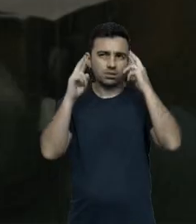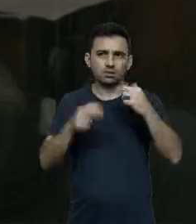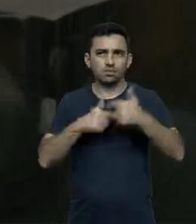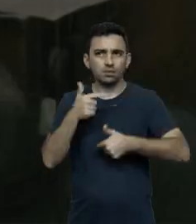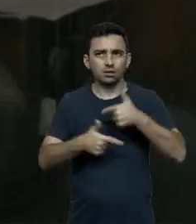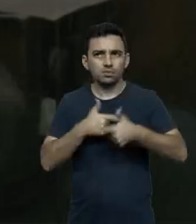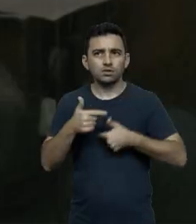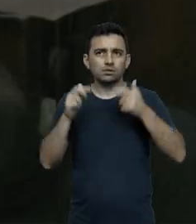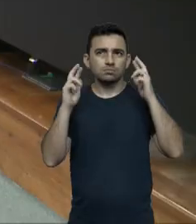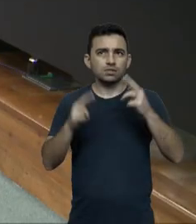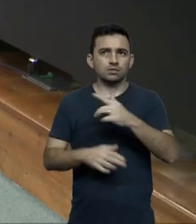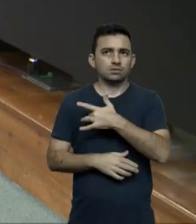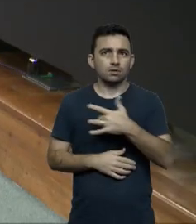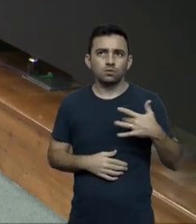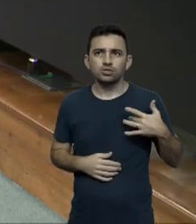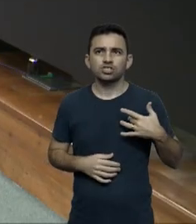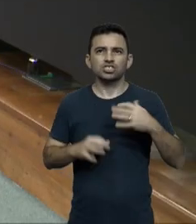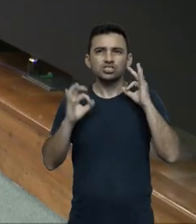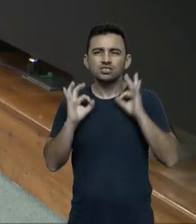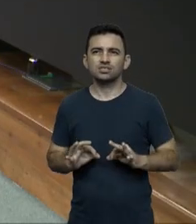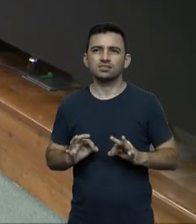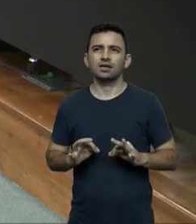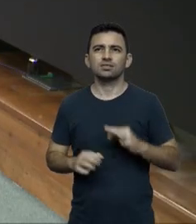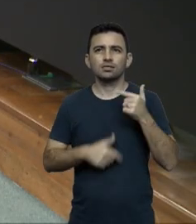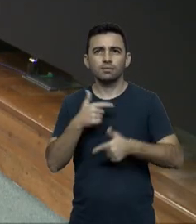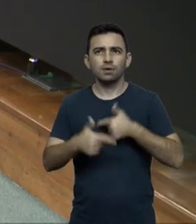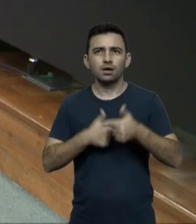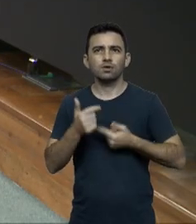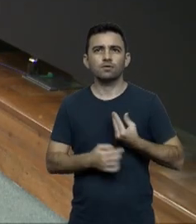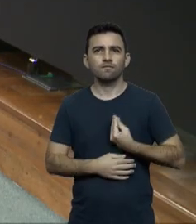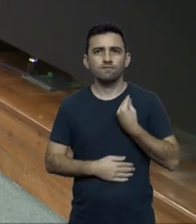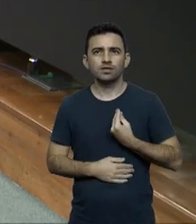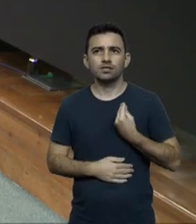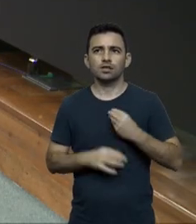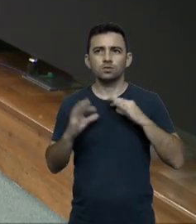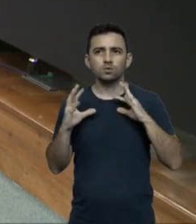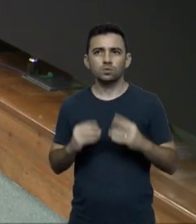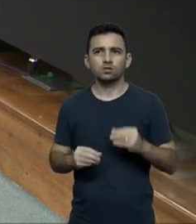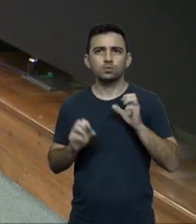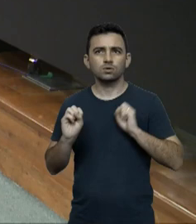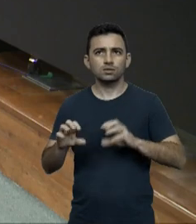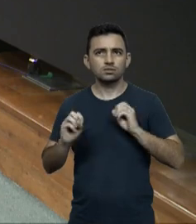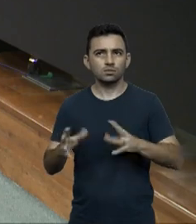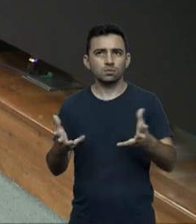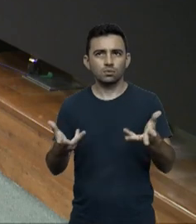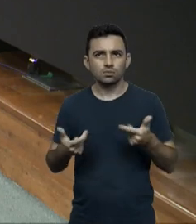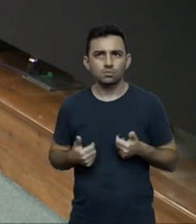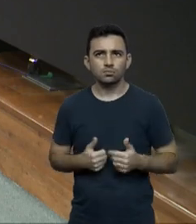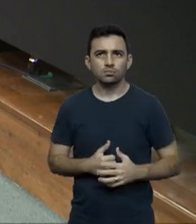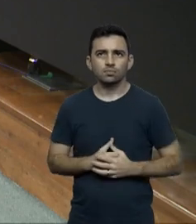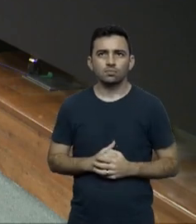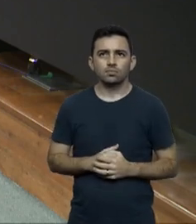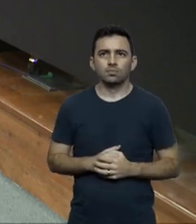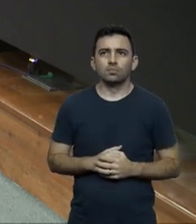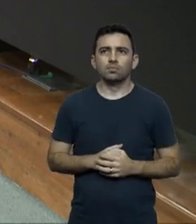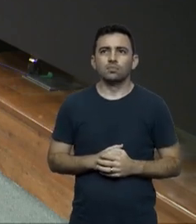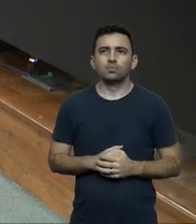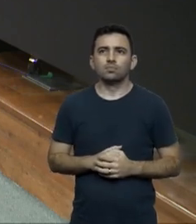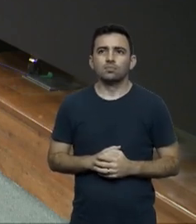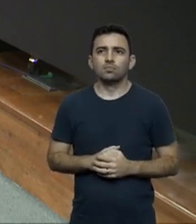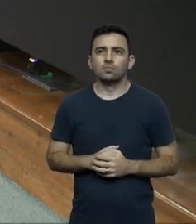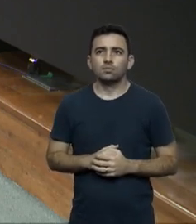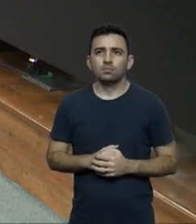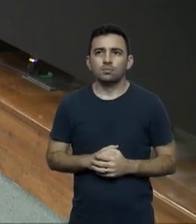respeita à saúde e dignidade e trabalho vida para todos Educação de qualidade nesse estado Obrigado